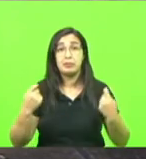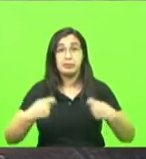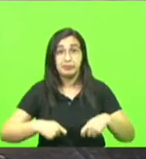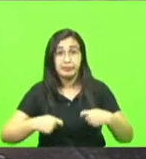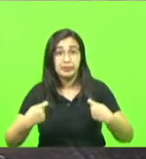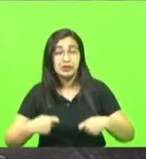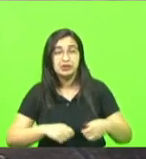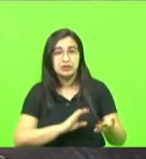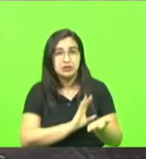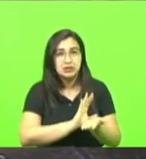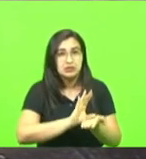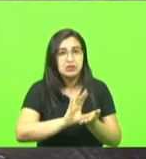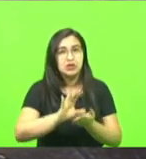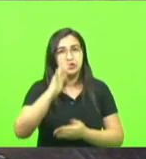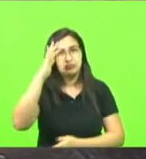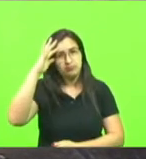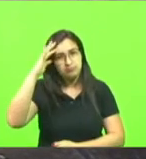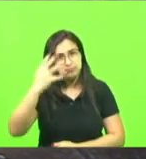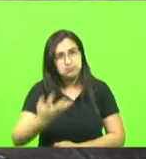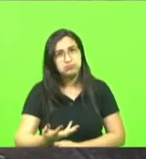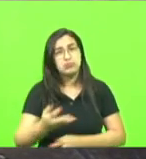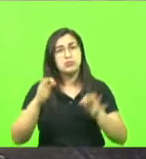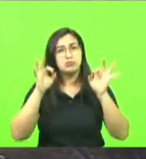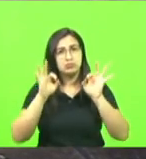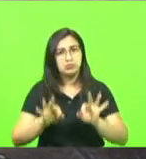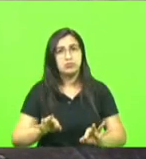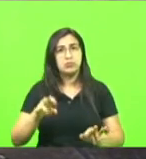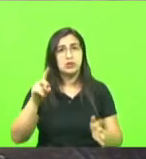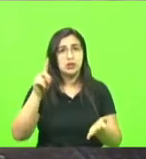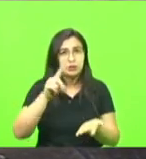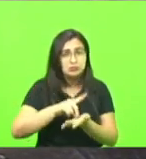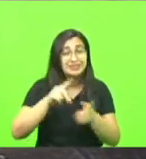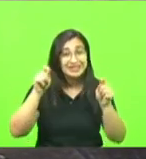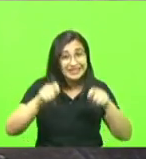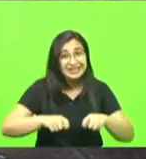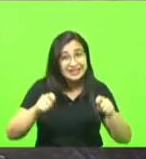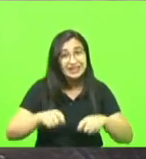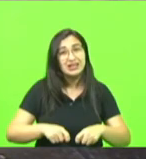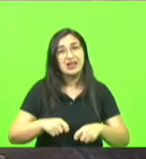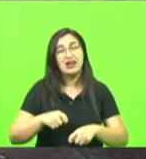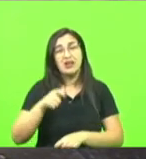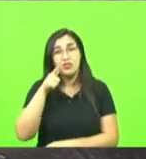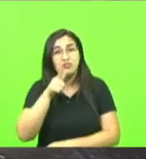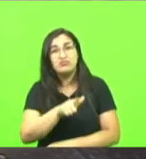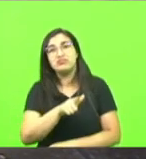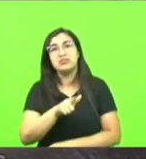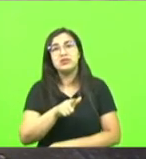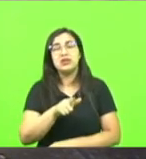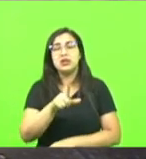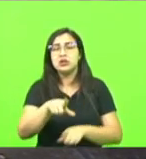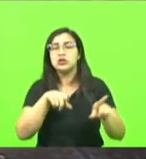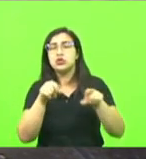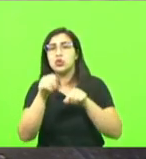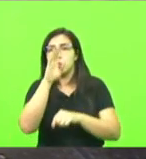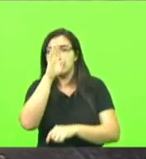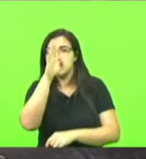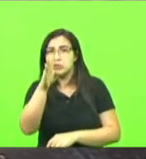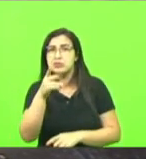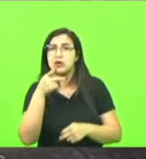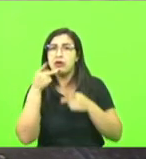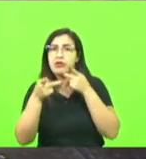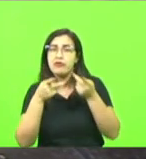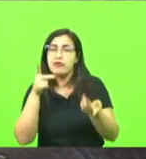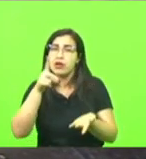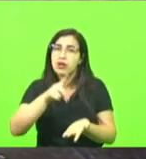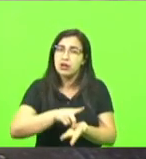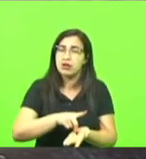a investir em soluções que funcionem. Precisamos começar a escolher prioridades e começamos a falar a verdade. Esse